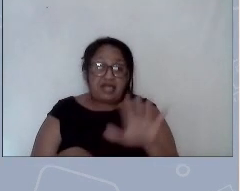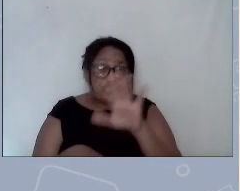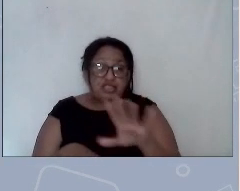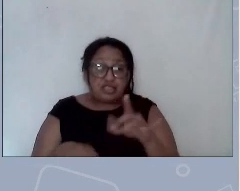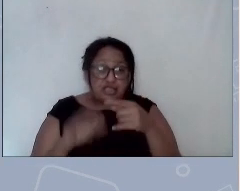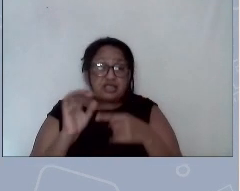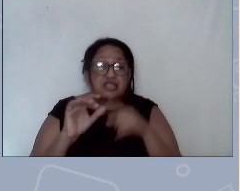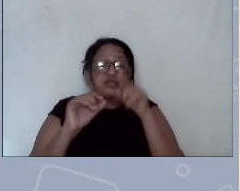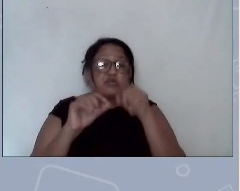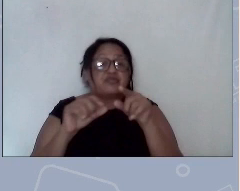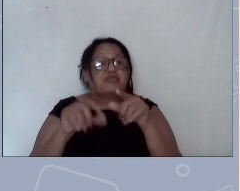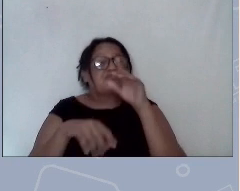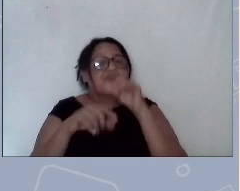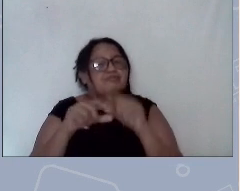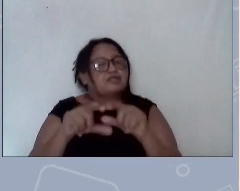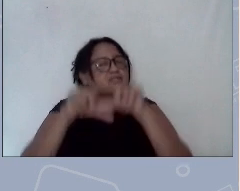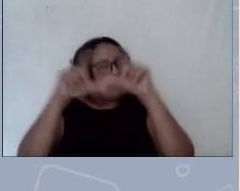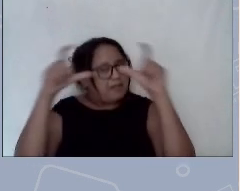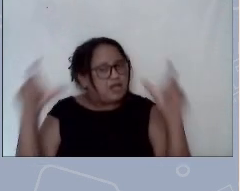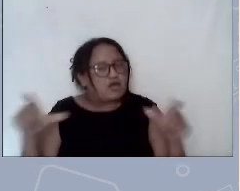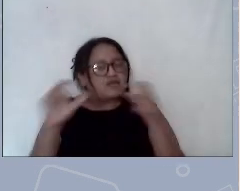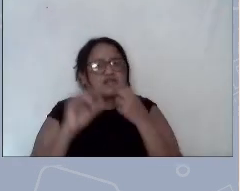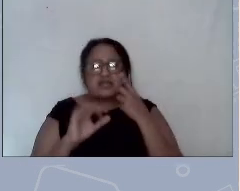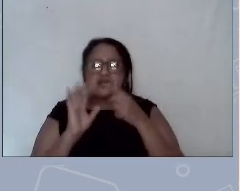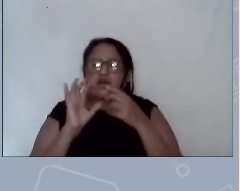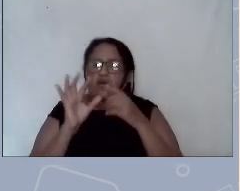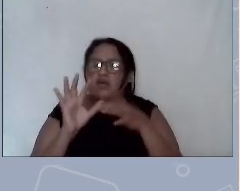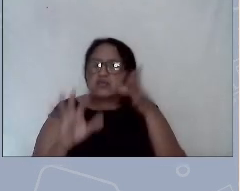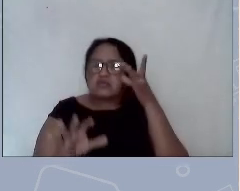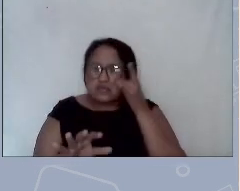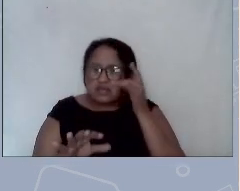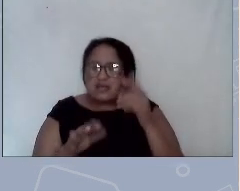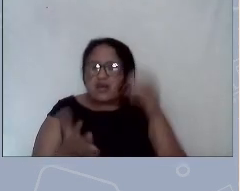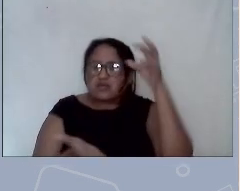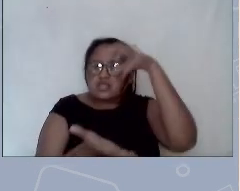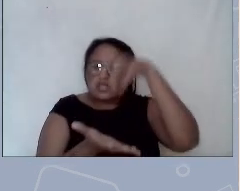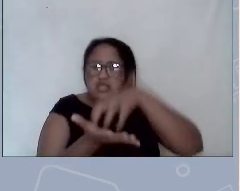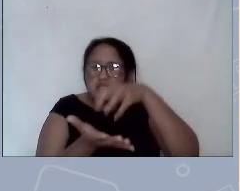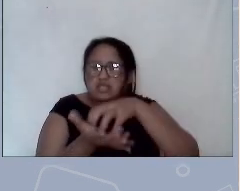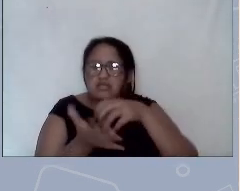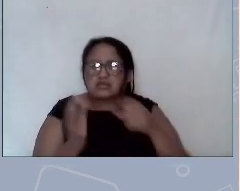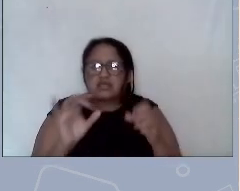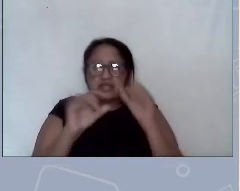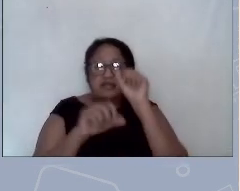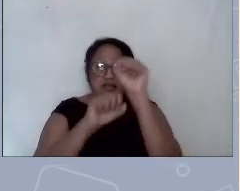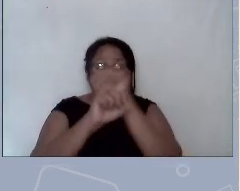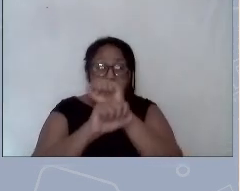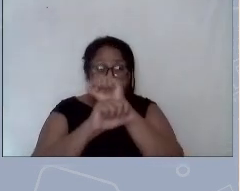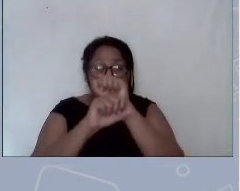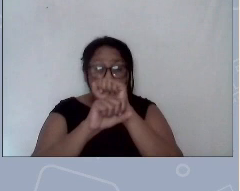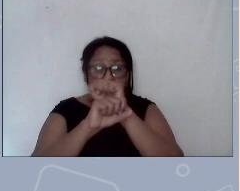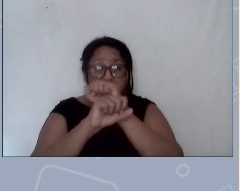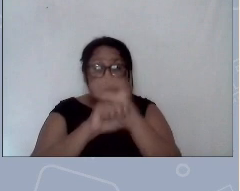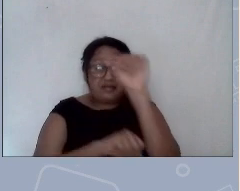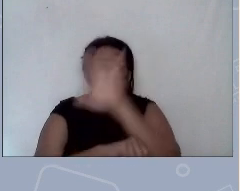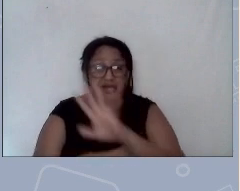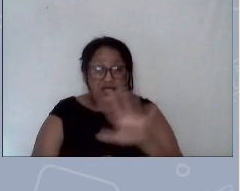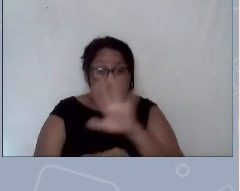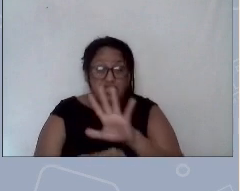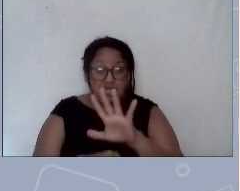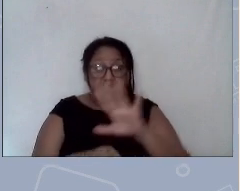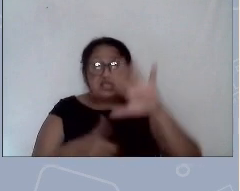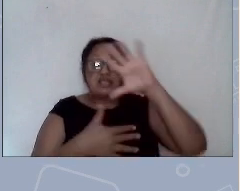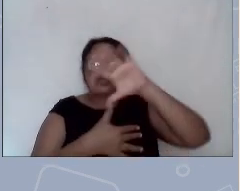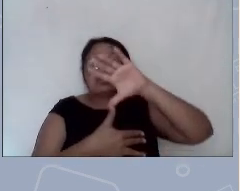deixei ela um pouquinho maior pra você observar ela a gente tem no centro da imagem a placa sul-americana onde o Brasil está e a gente